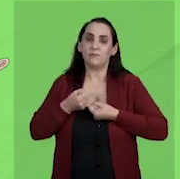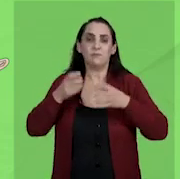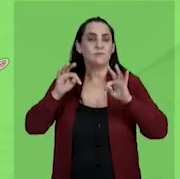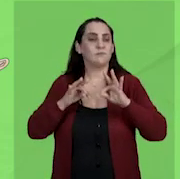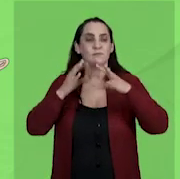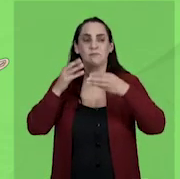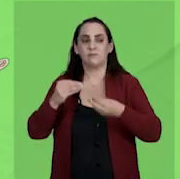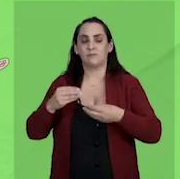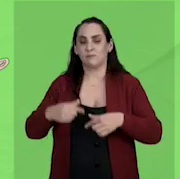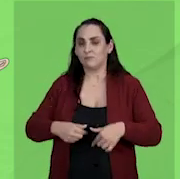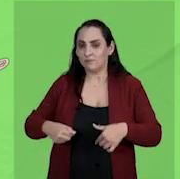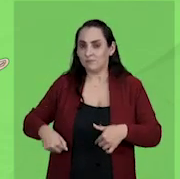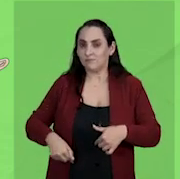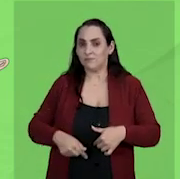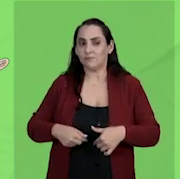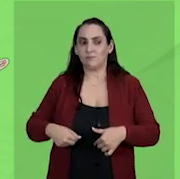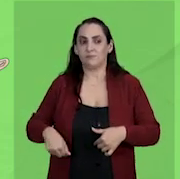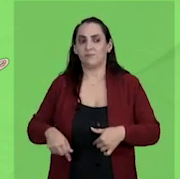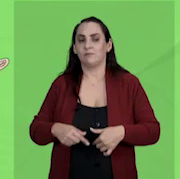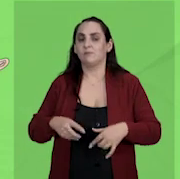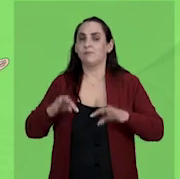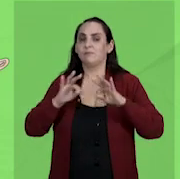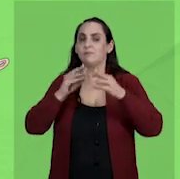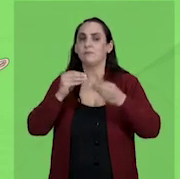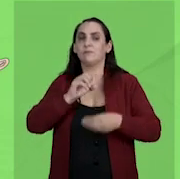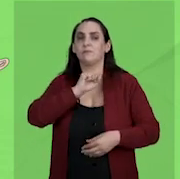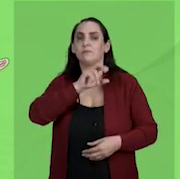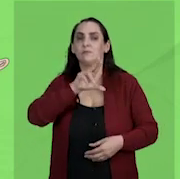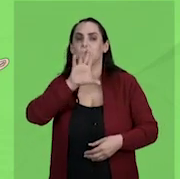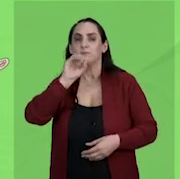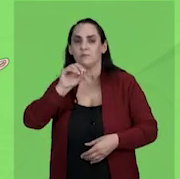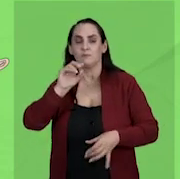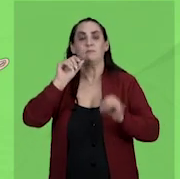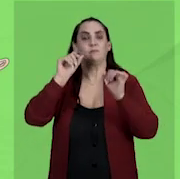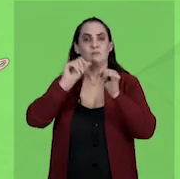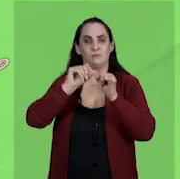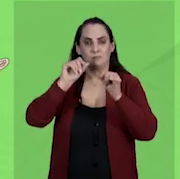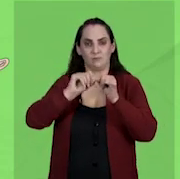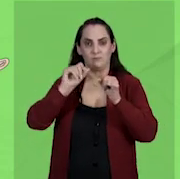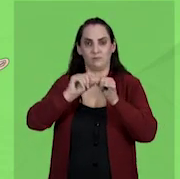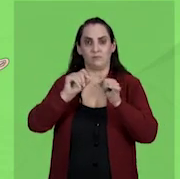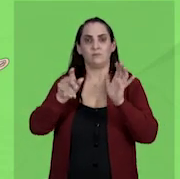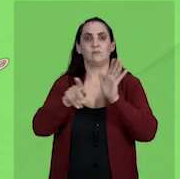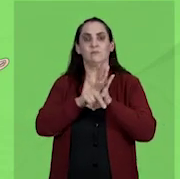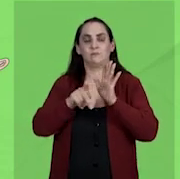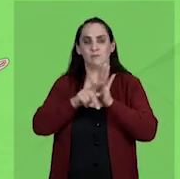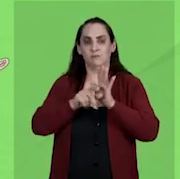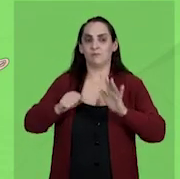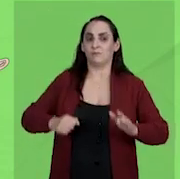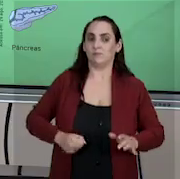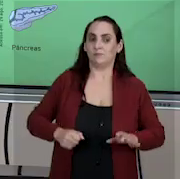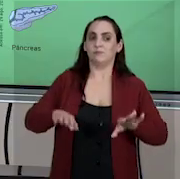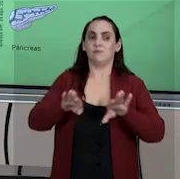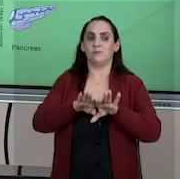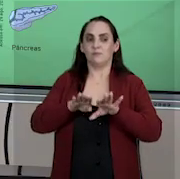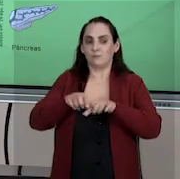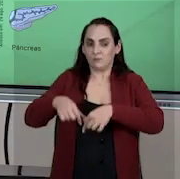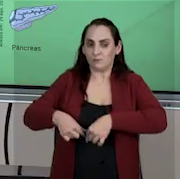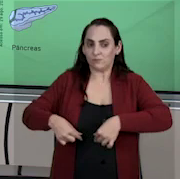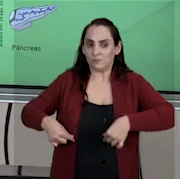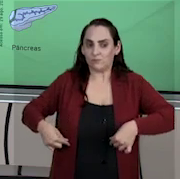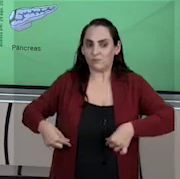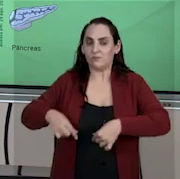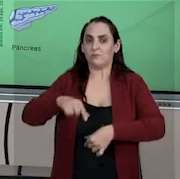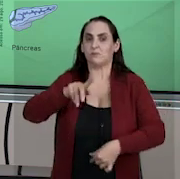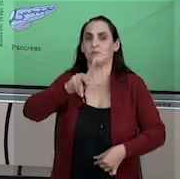aqui os sucos que são produzidos pelo fígado e também pelo pâncreas, né? Então ele vai receber o